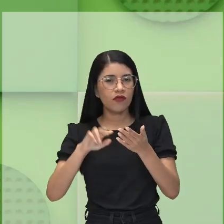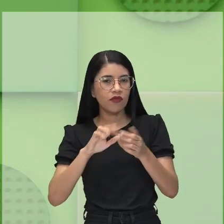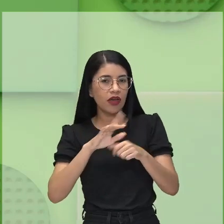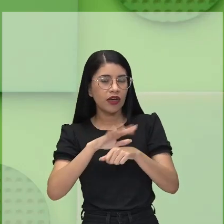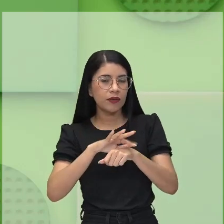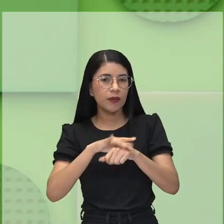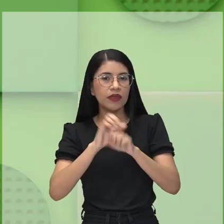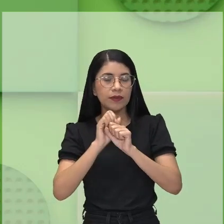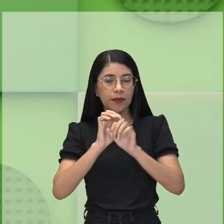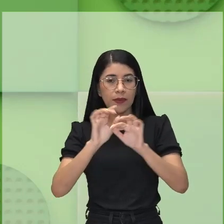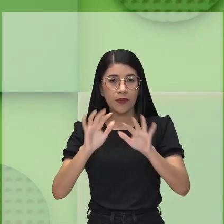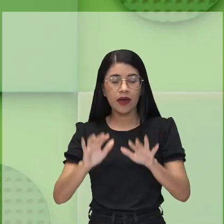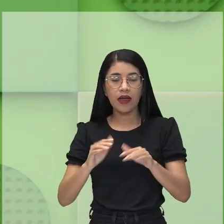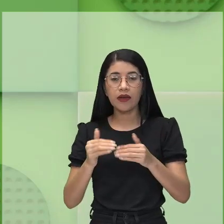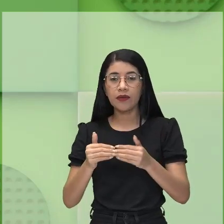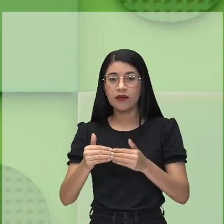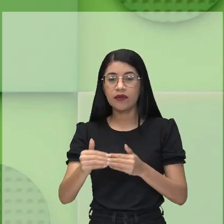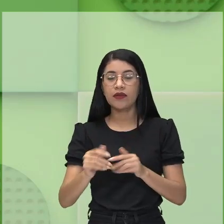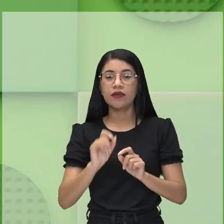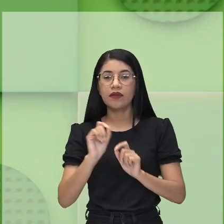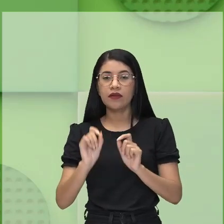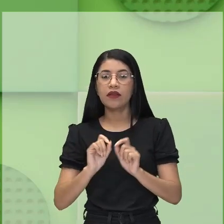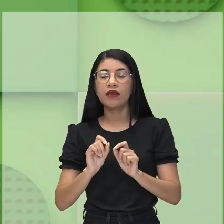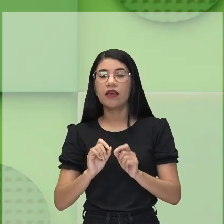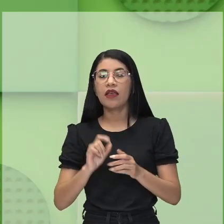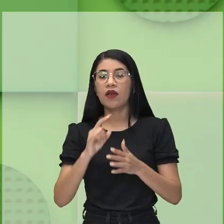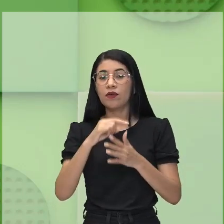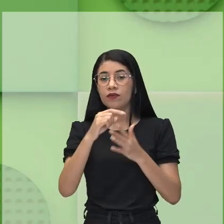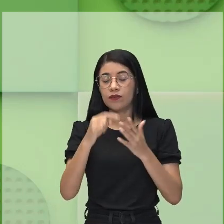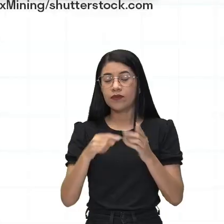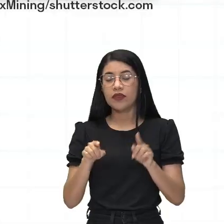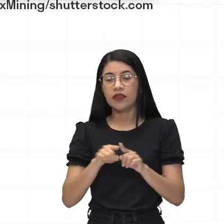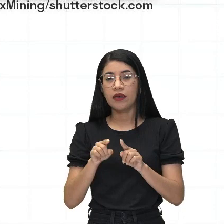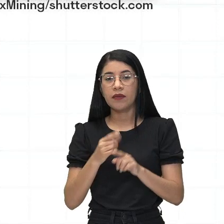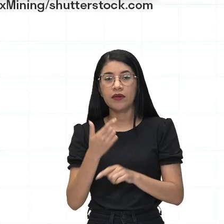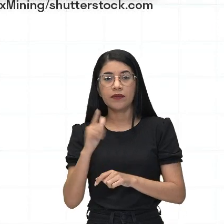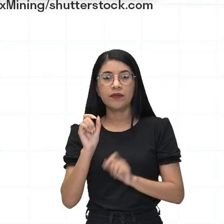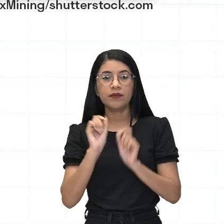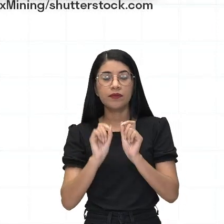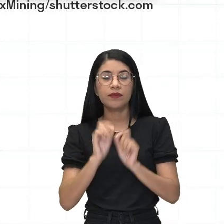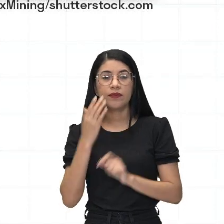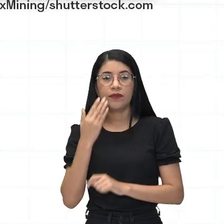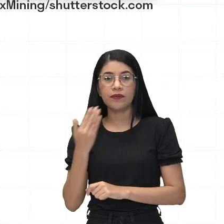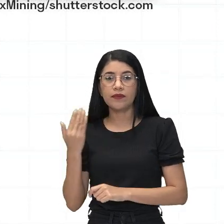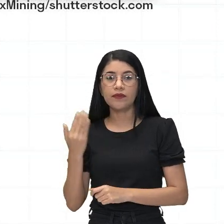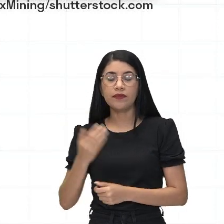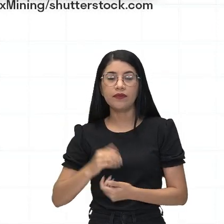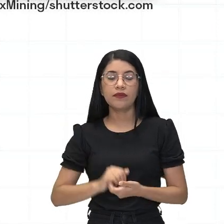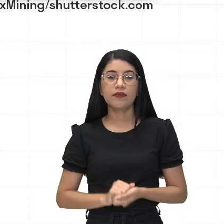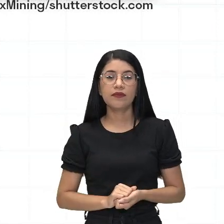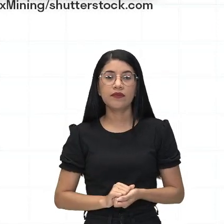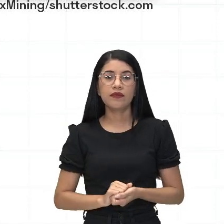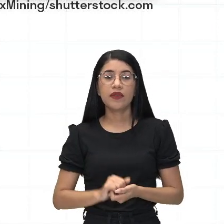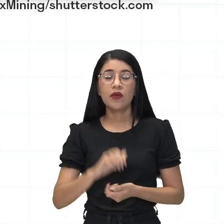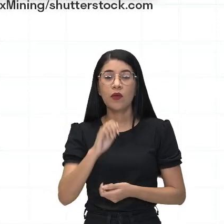transmitem. Vamos continuar aí com os nossos vetores. Agora, na próxima cartela, nós temos aí